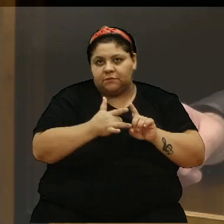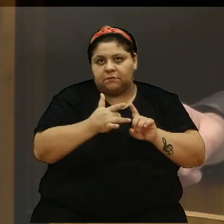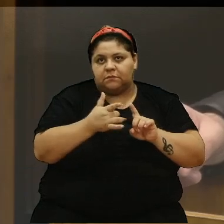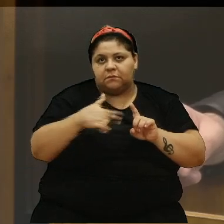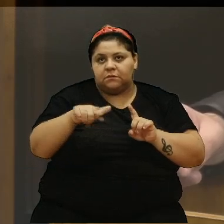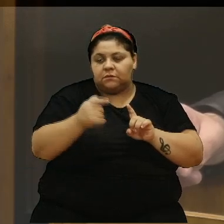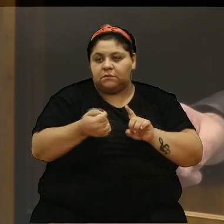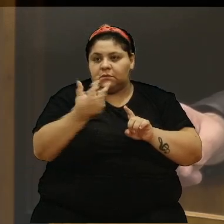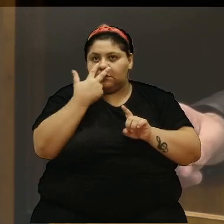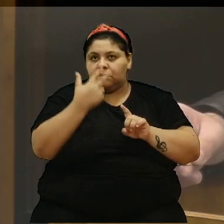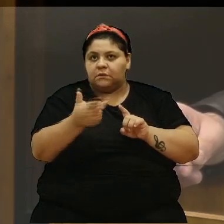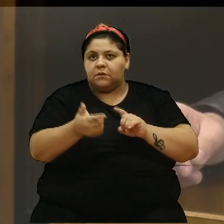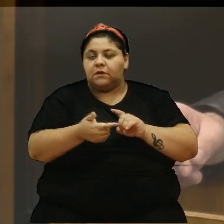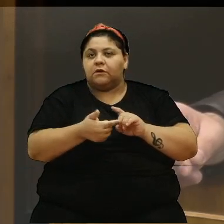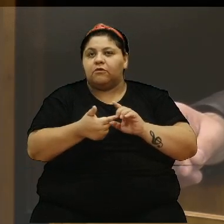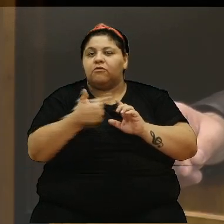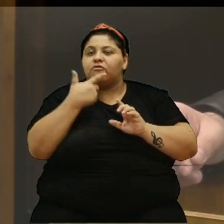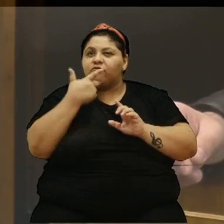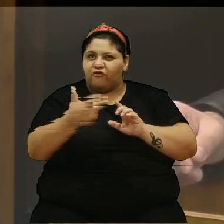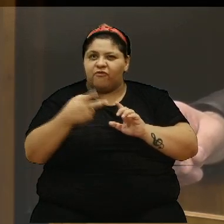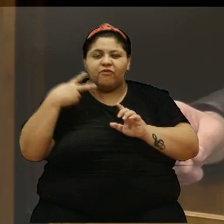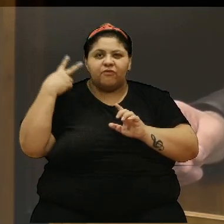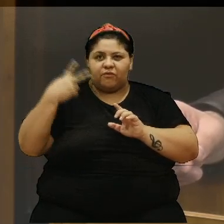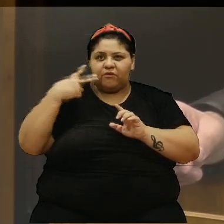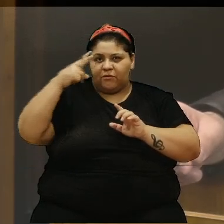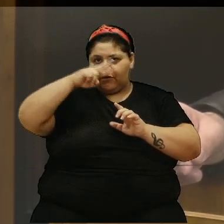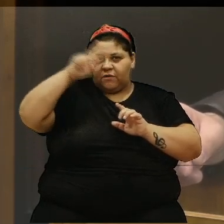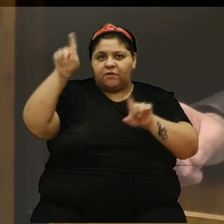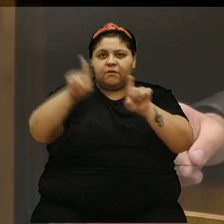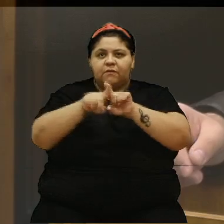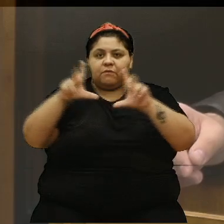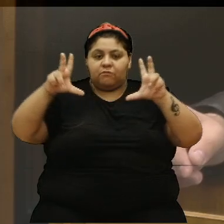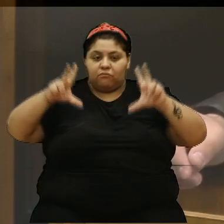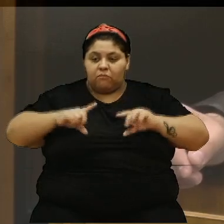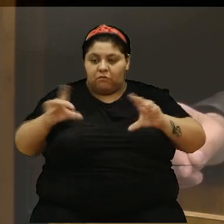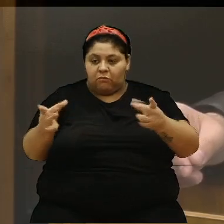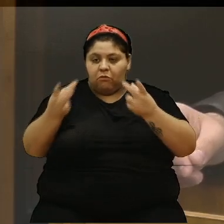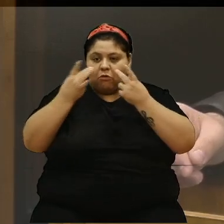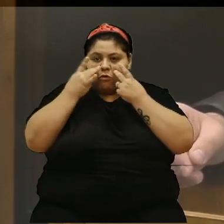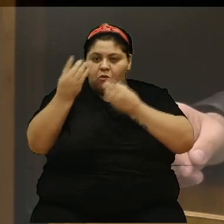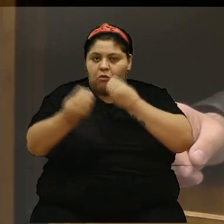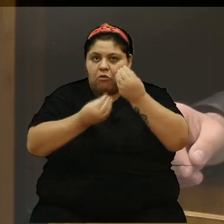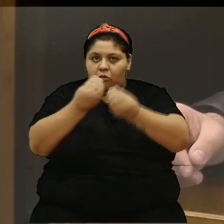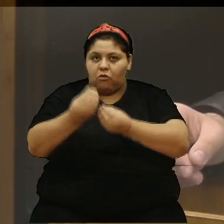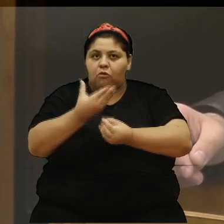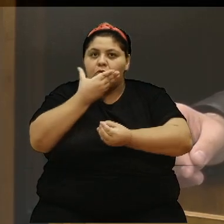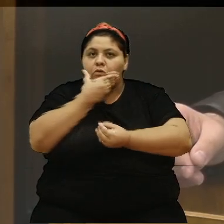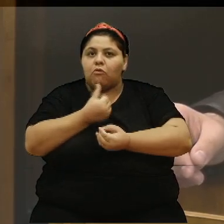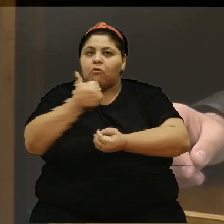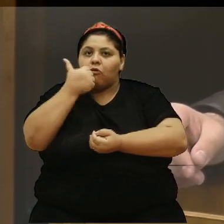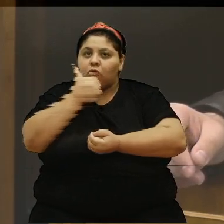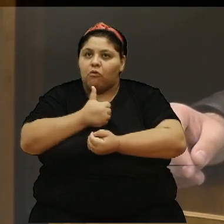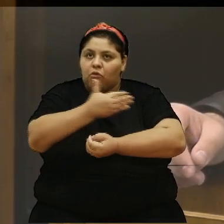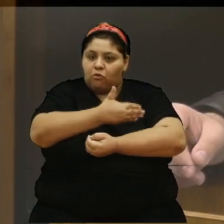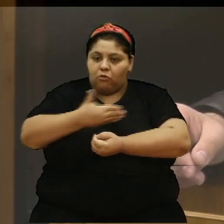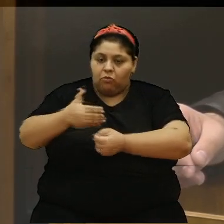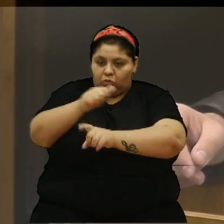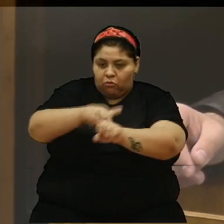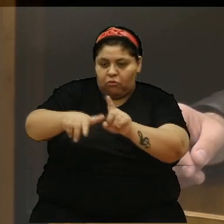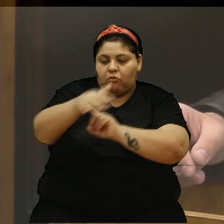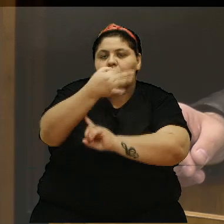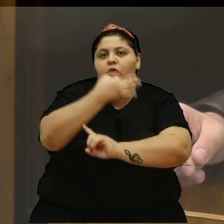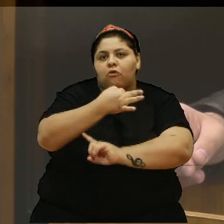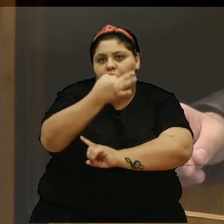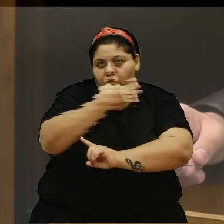semelhantes aqui, foi posto aqui pelo colega vereador Edson da Rosa, que também merecem a atenção de nós enquanto homens e mulheres públicas da sociedade